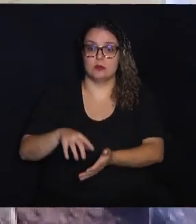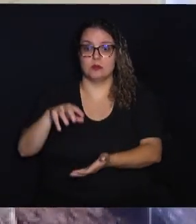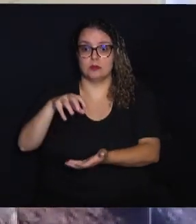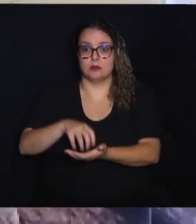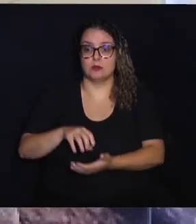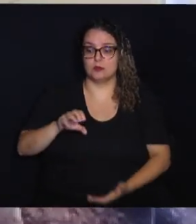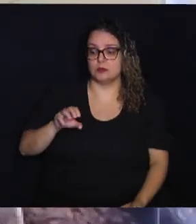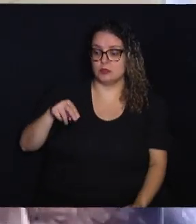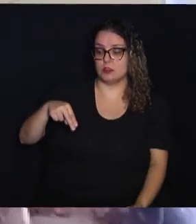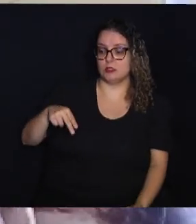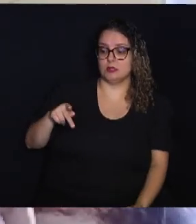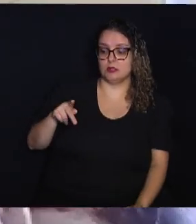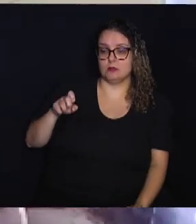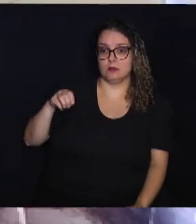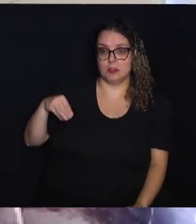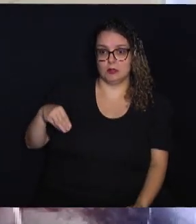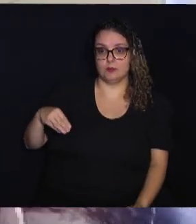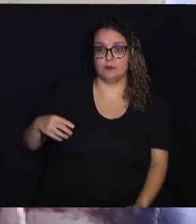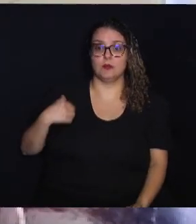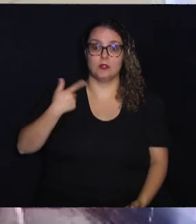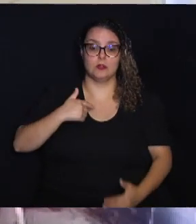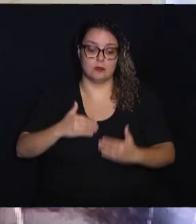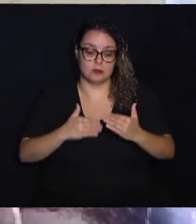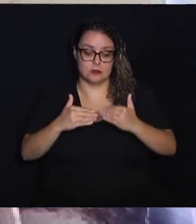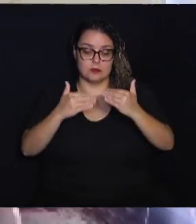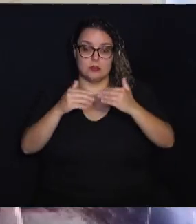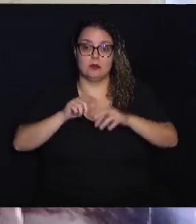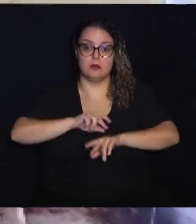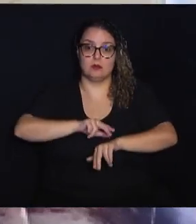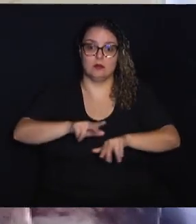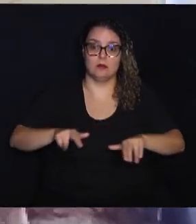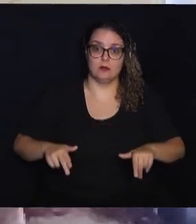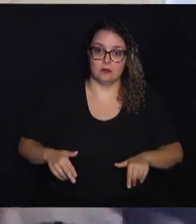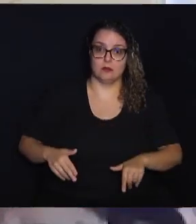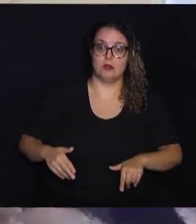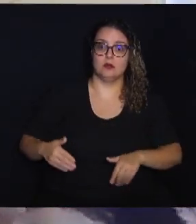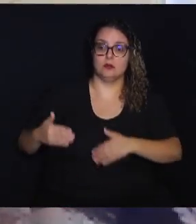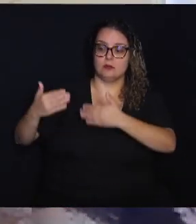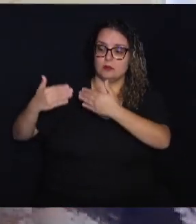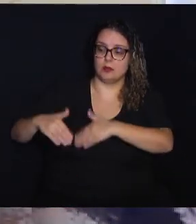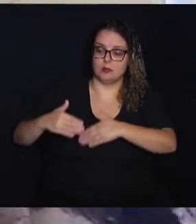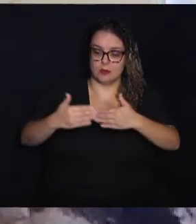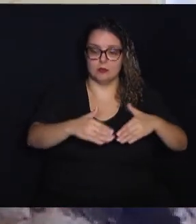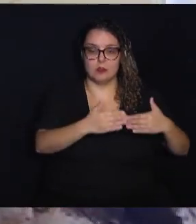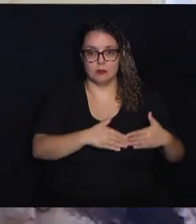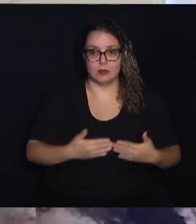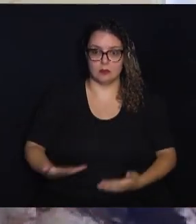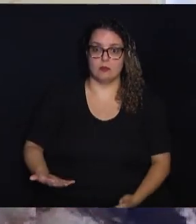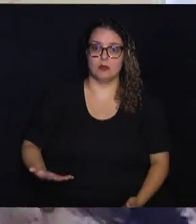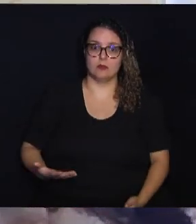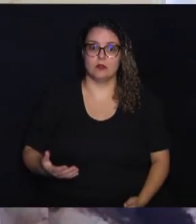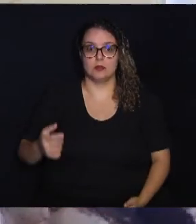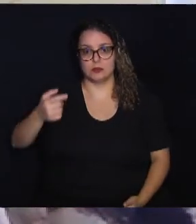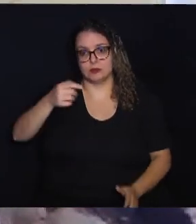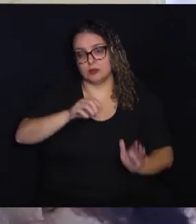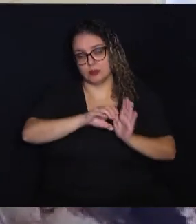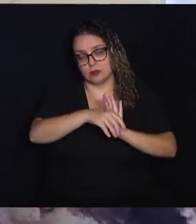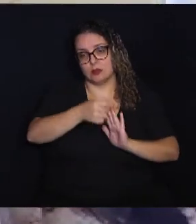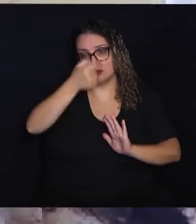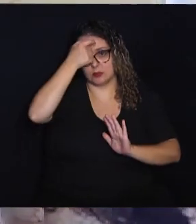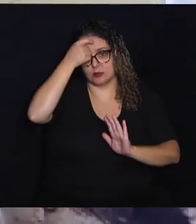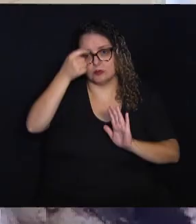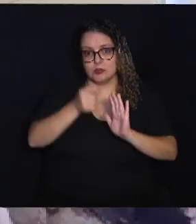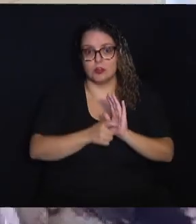do CNPq, e nós desenvolvemos várias provas de conceito, né? Então, são várias partes